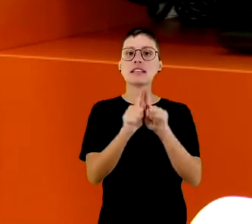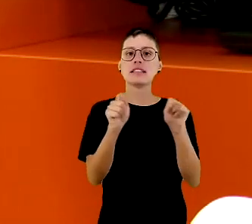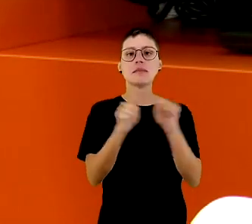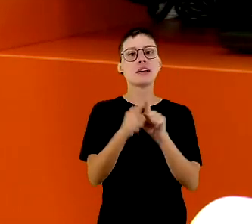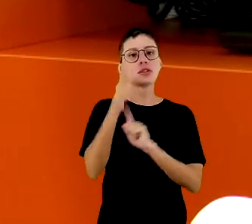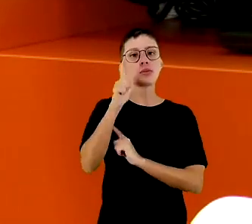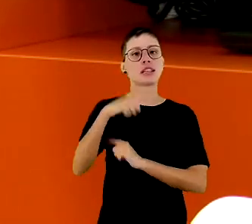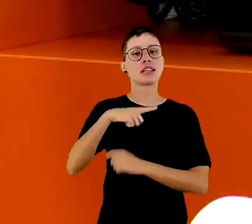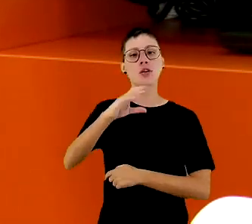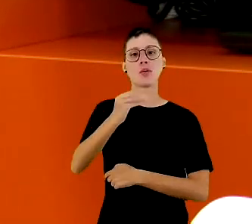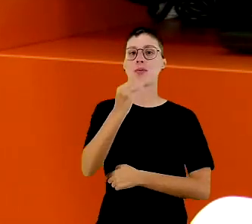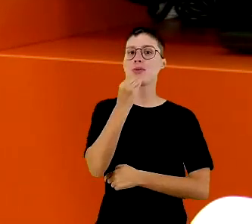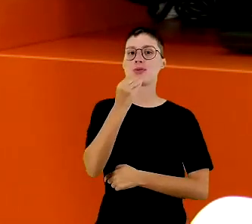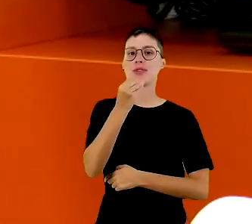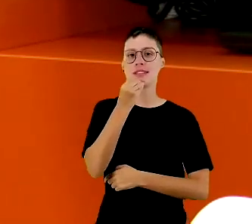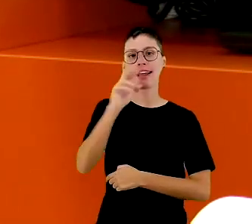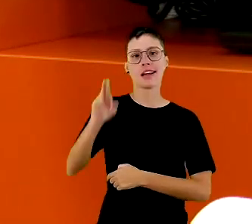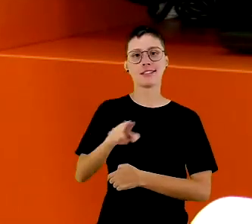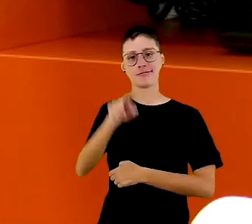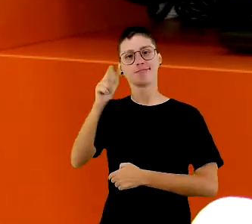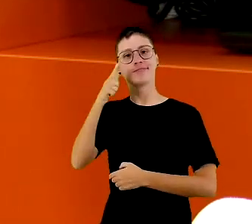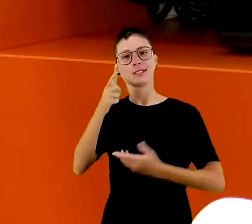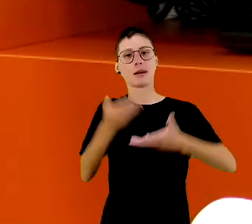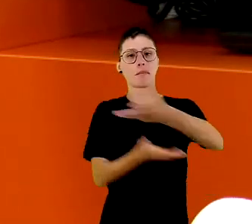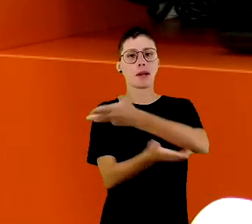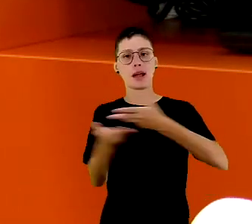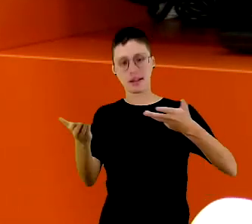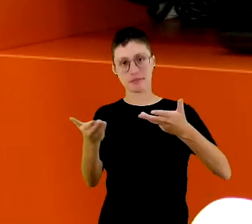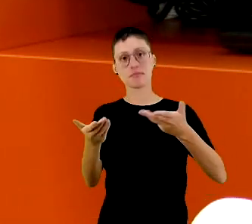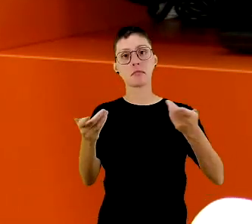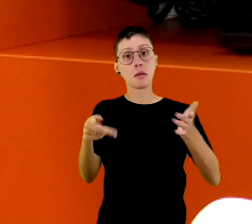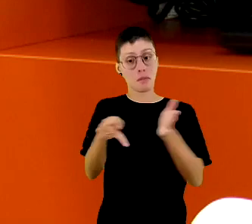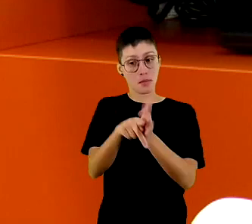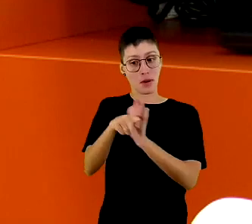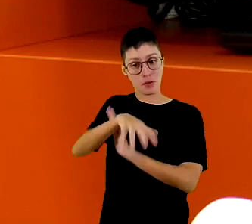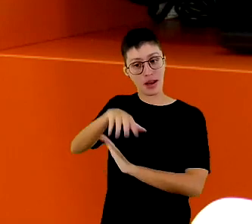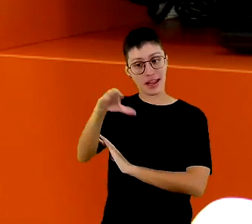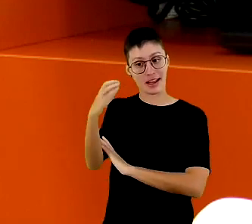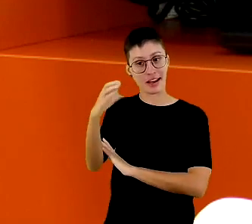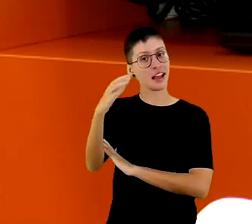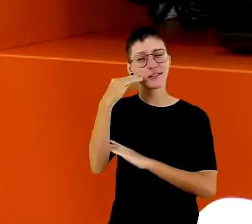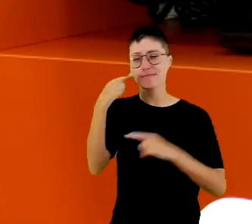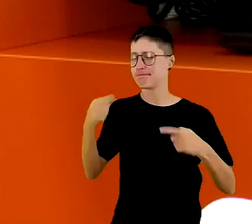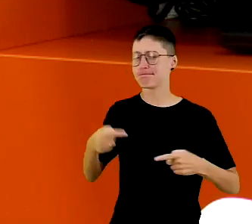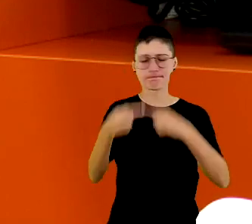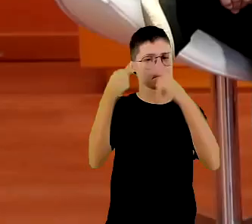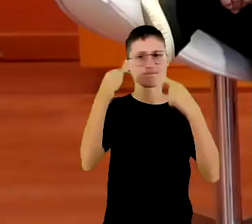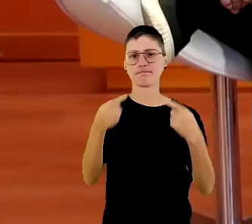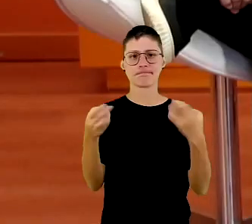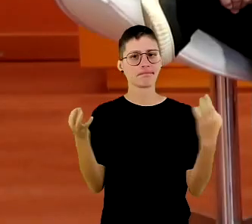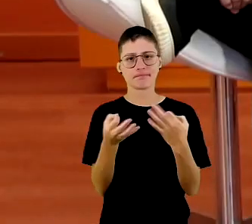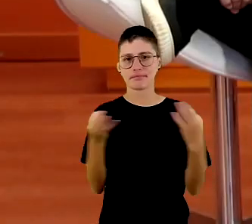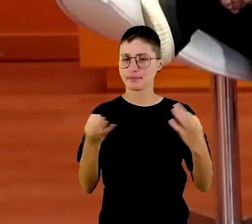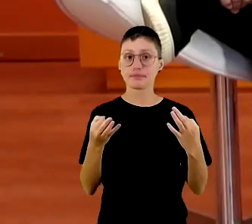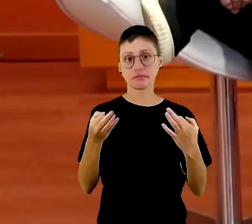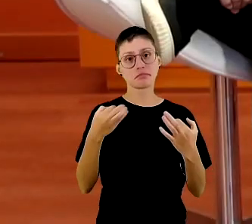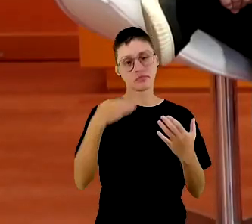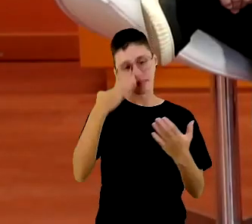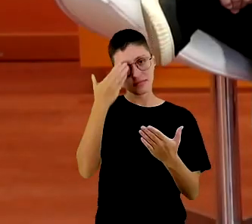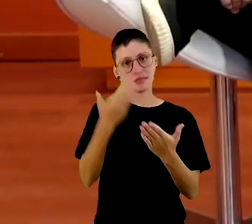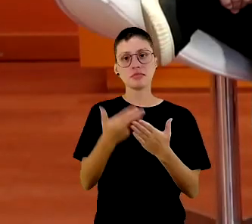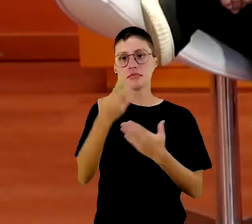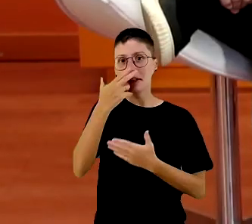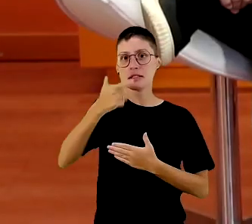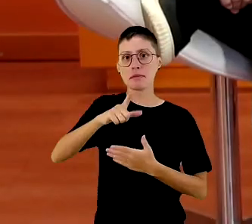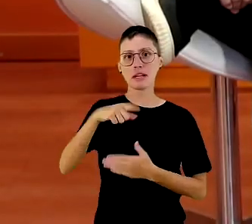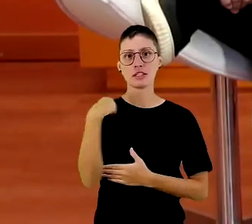sejam compartilhadas. Para crédito, isso faz total diferença, né, Selminha? Total. E o que eu vejo é que cada vez mais nós estamos